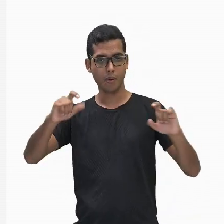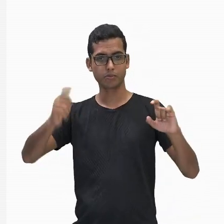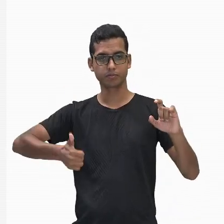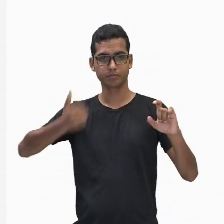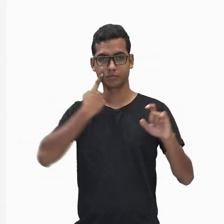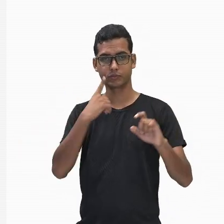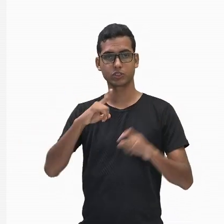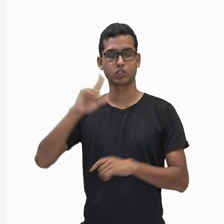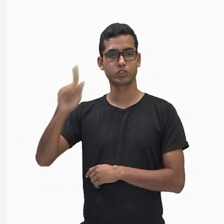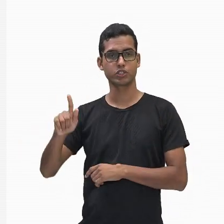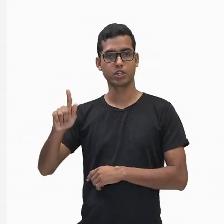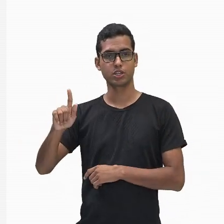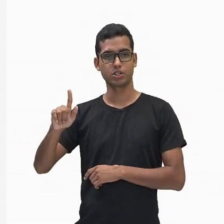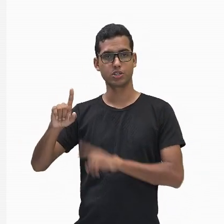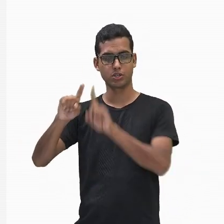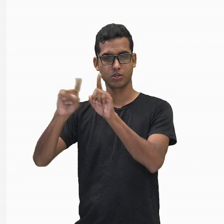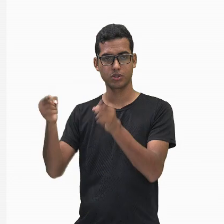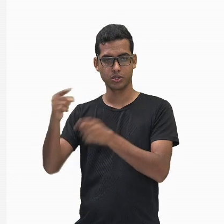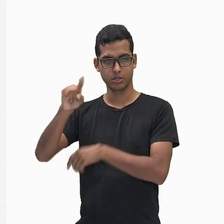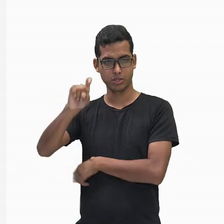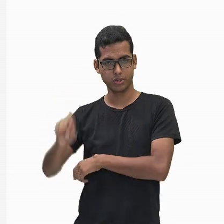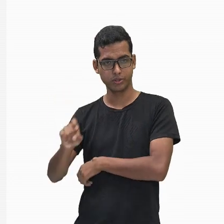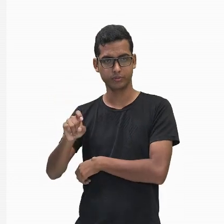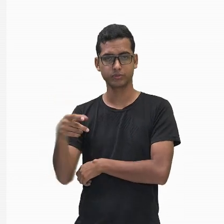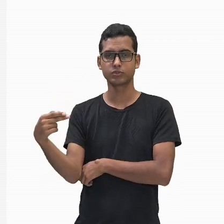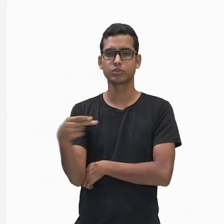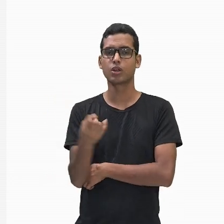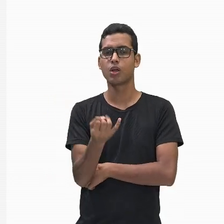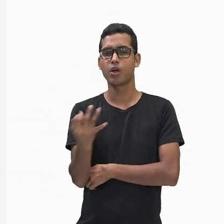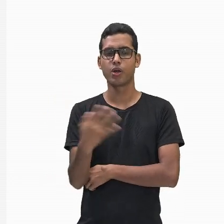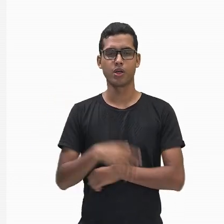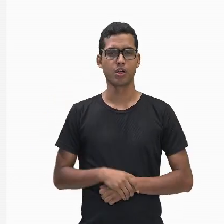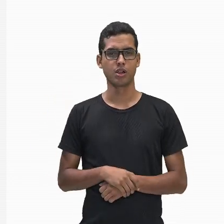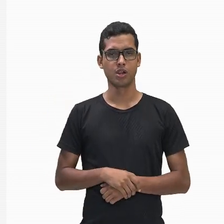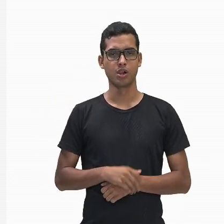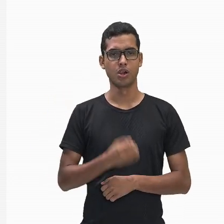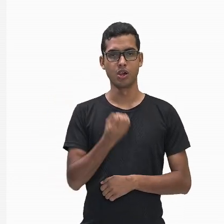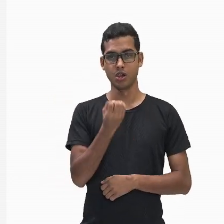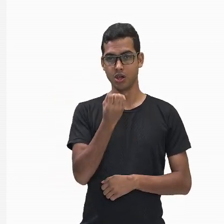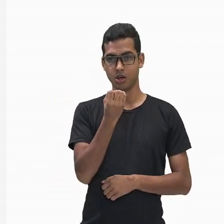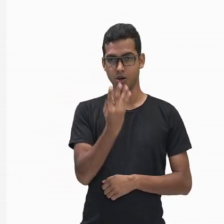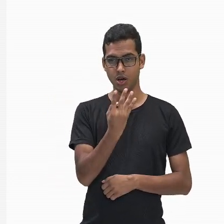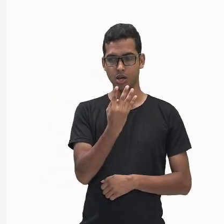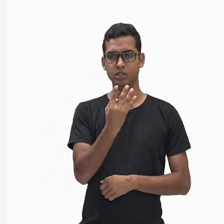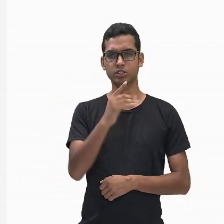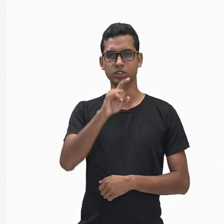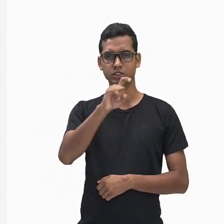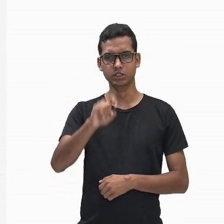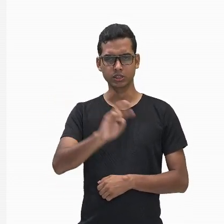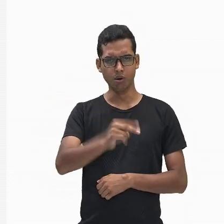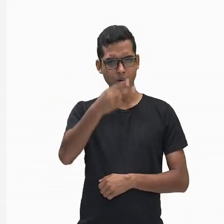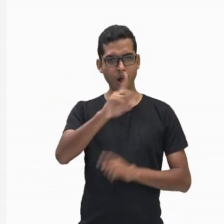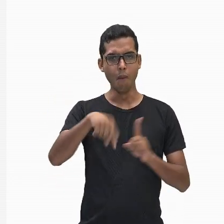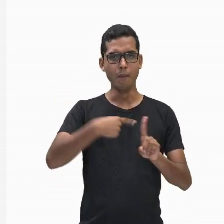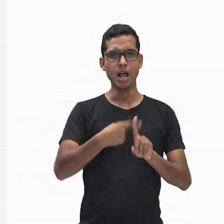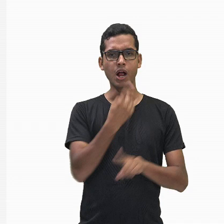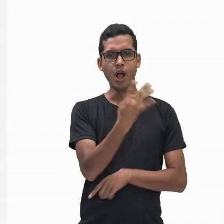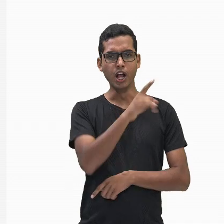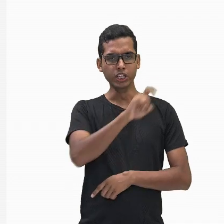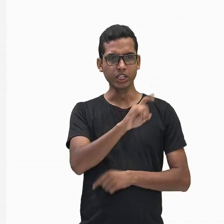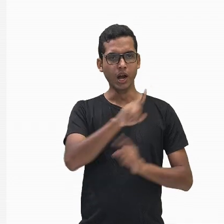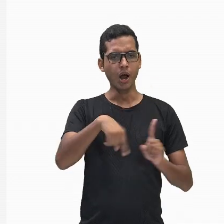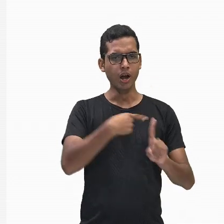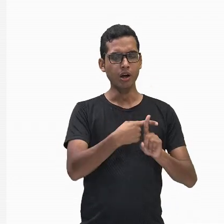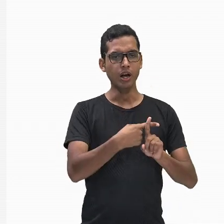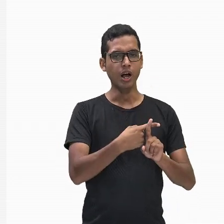de x é igual a 4x ao cubo mais 8x ao quadrado mais 5x mais 1.